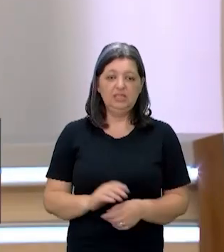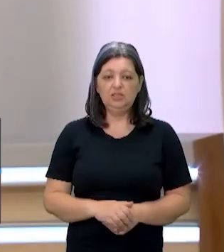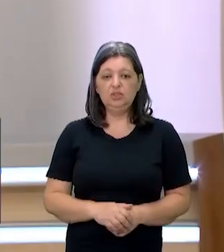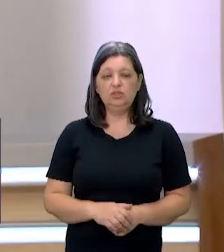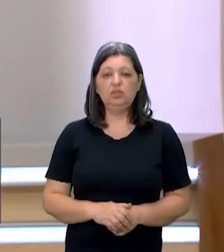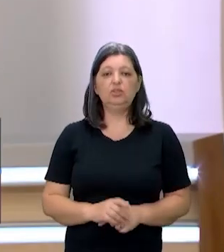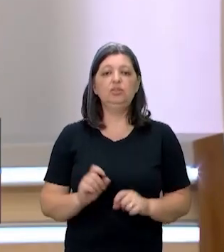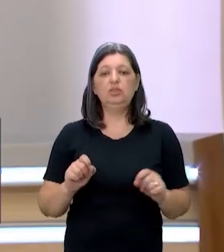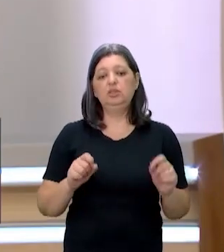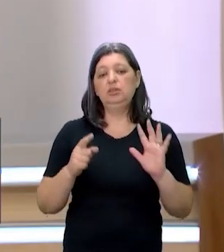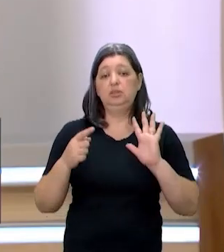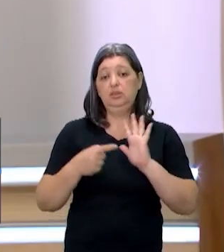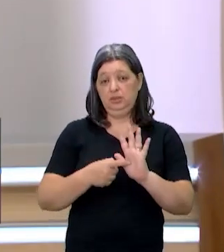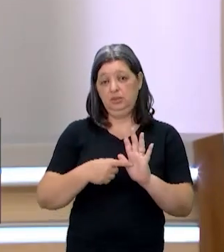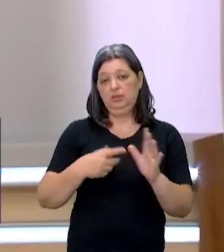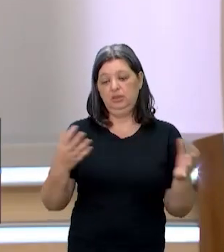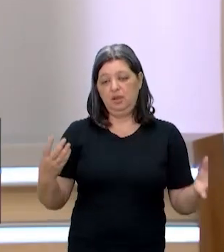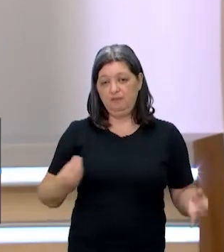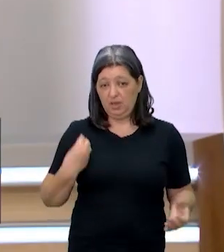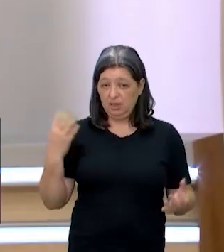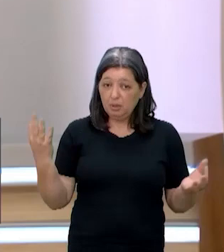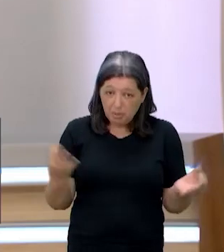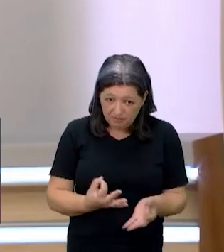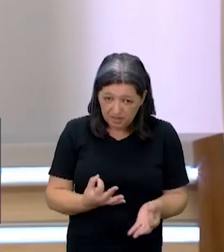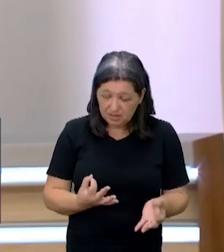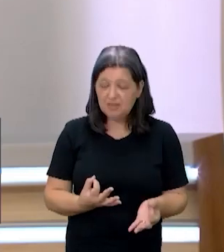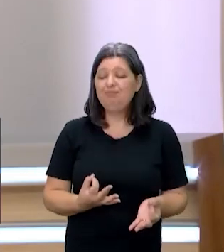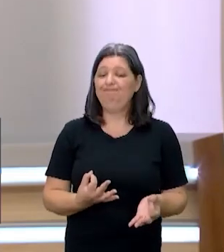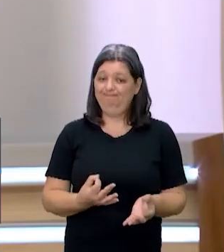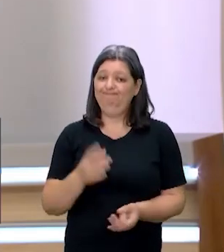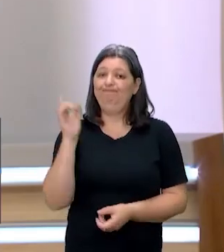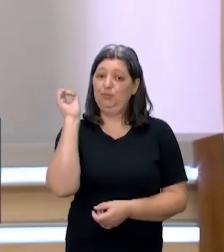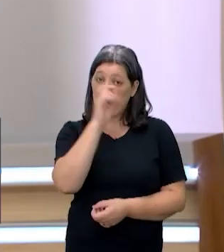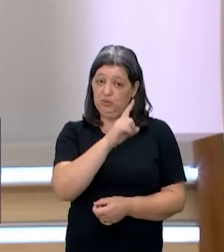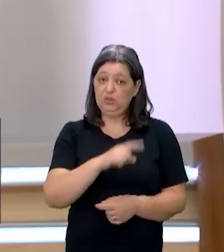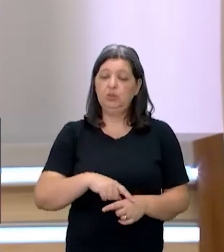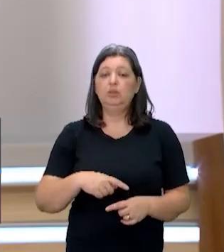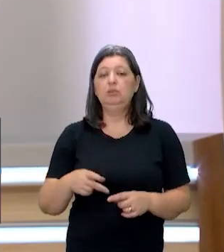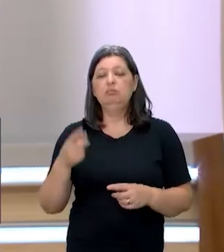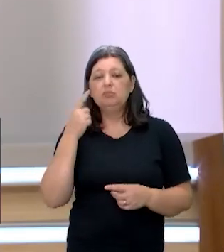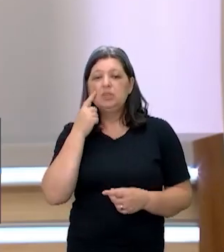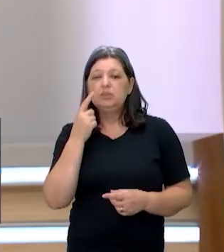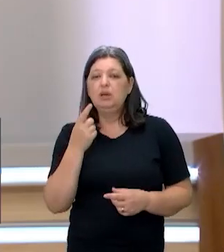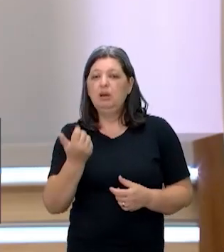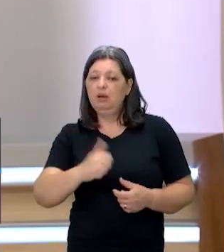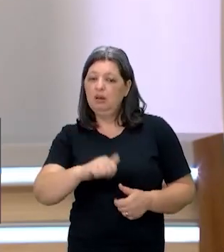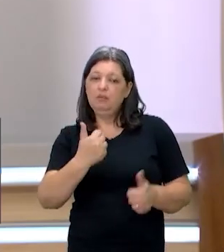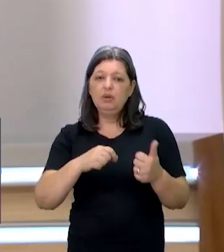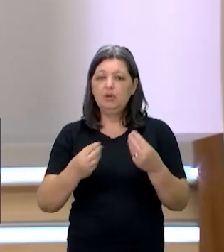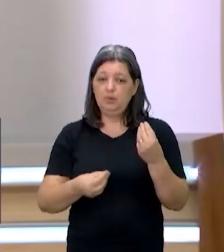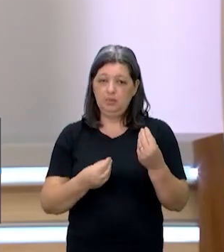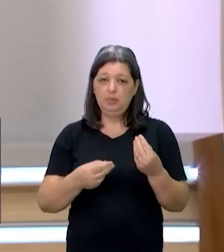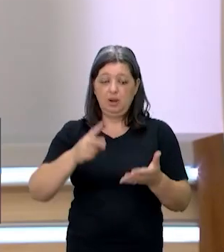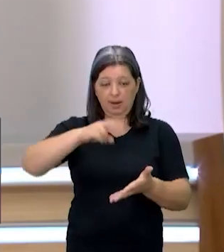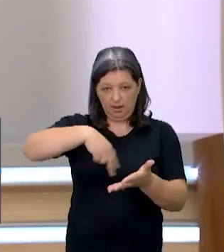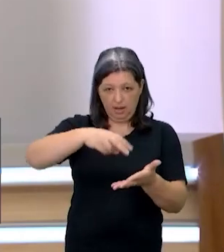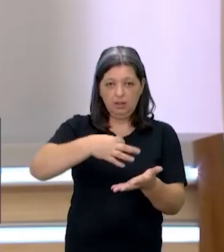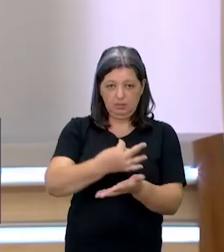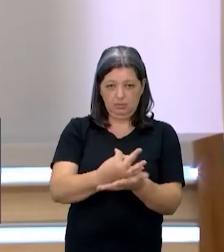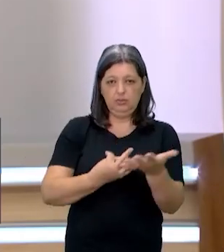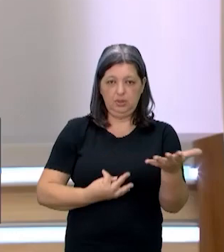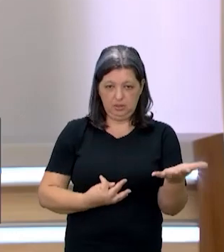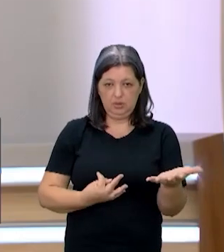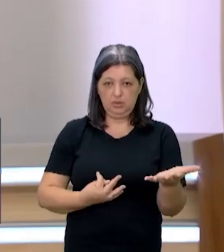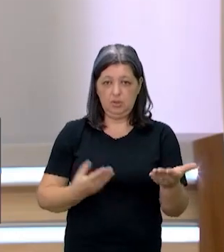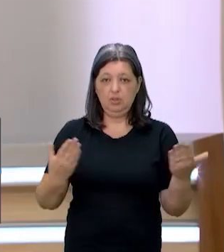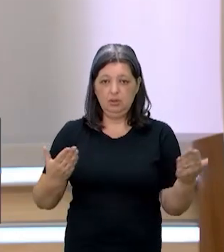uma vida perfeita custa caro. E a gente vai observar mais um pouquinho essa questão, lendo agora, sim, esse texto.